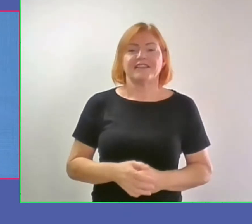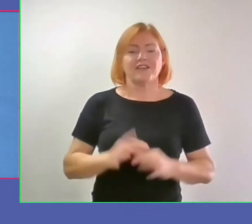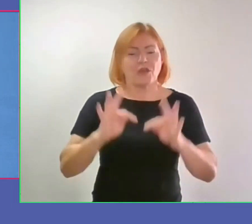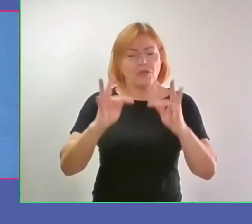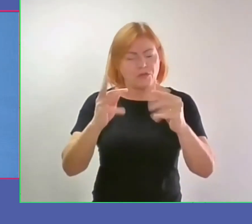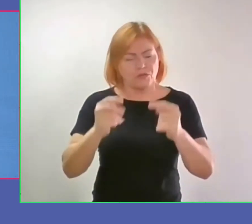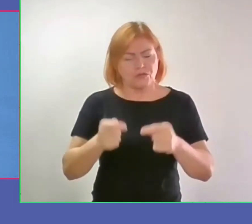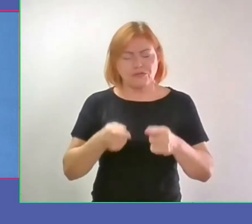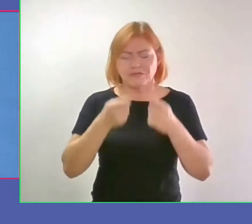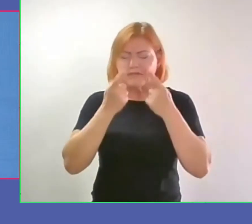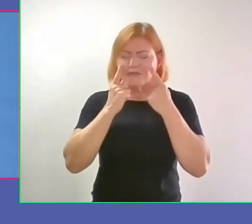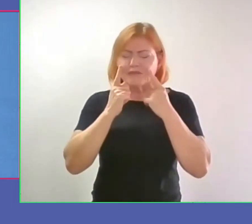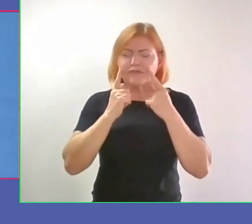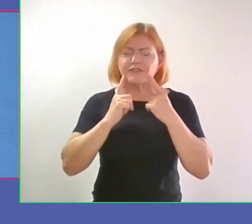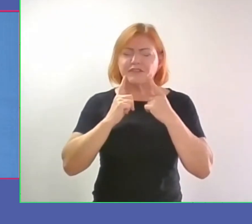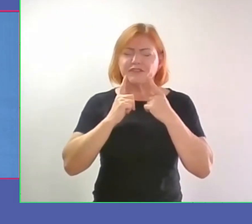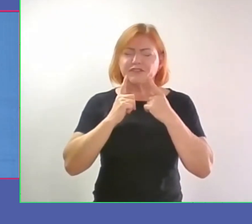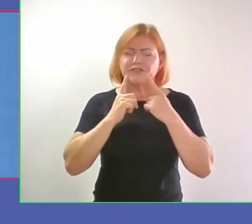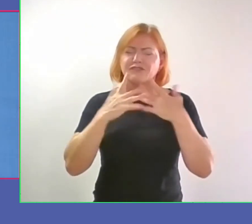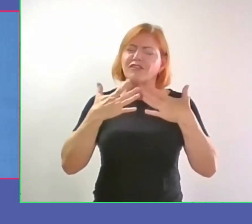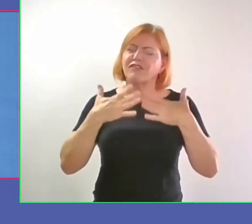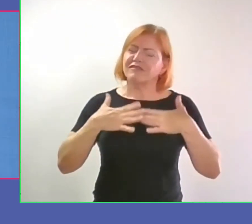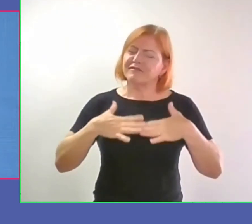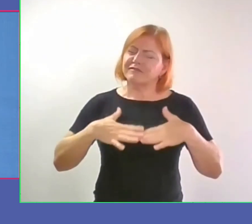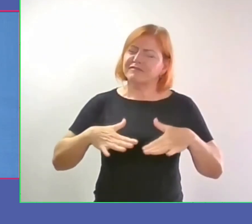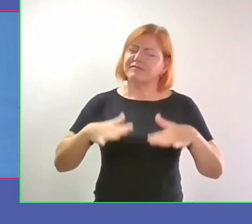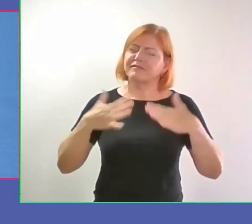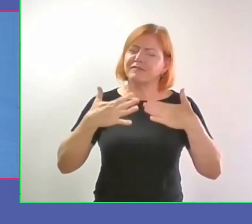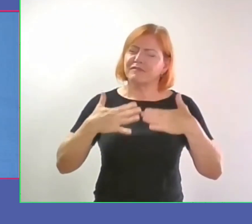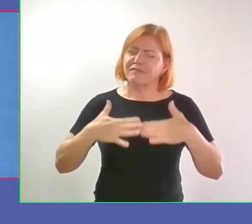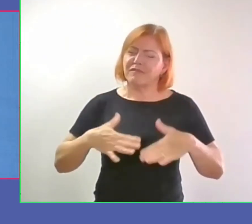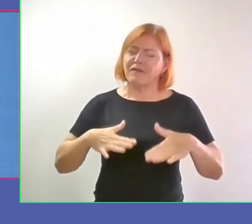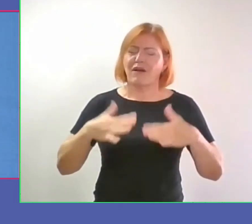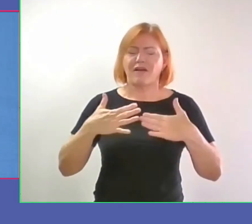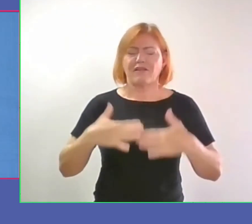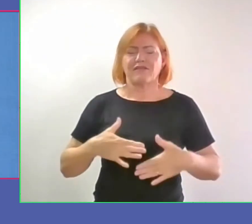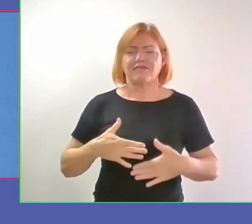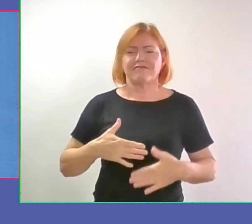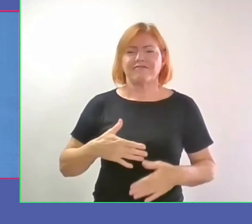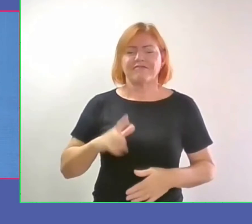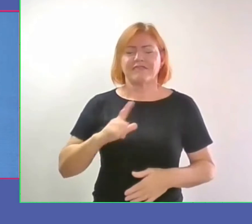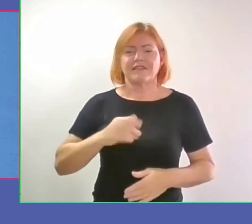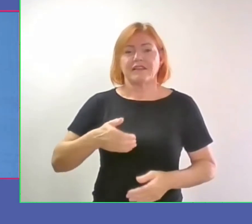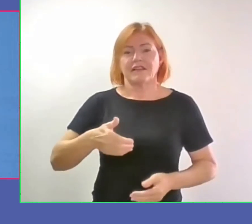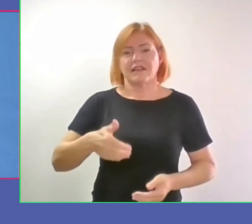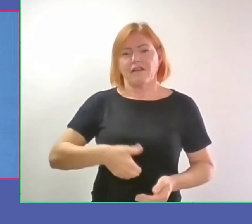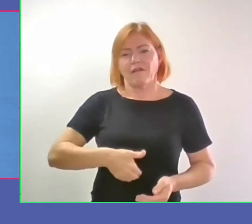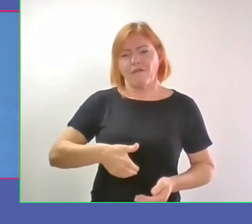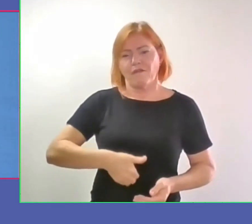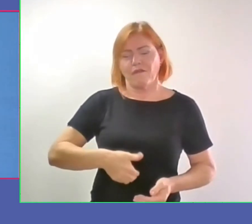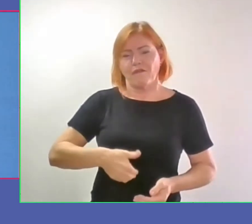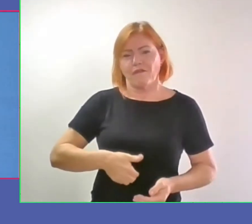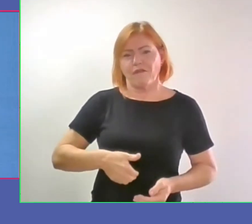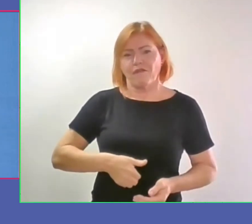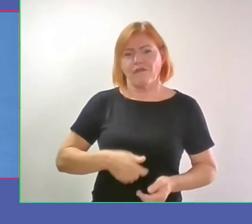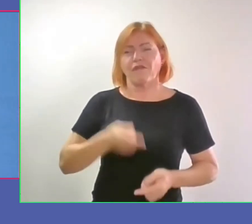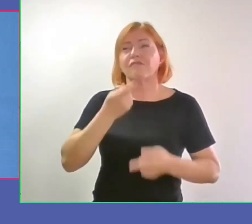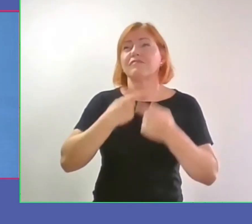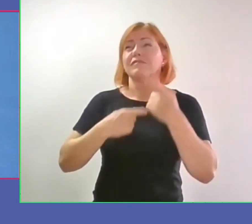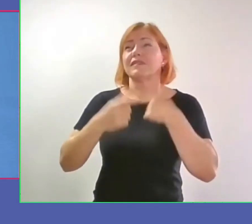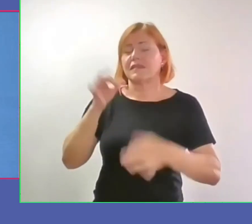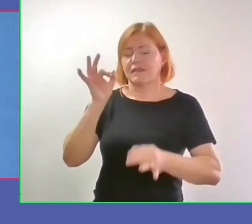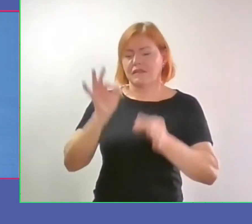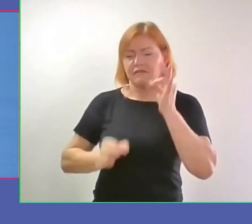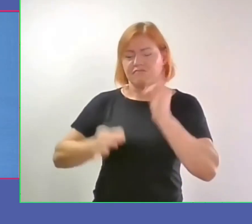os mansos, são os que têm fome e sede da justiça, são os que exercem misericórdia,